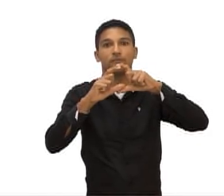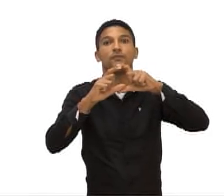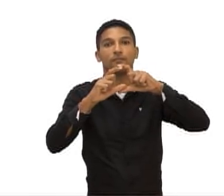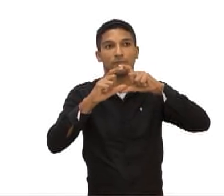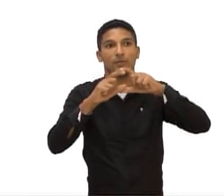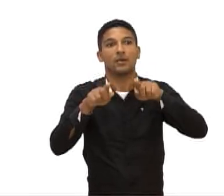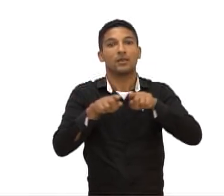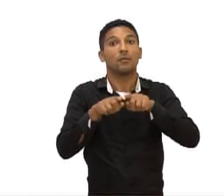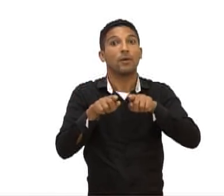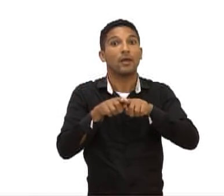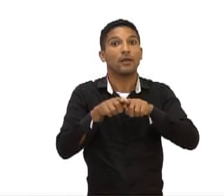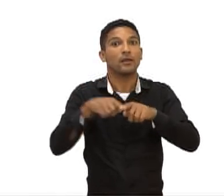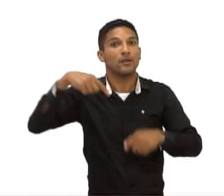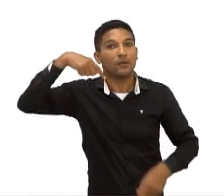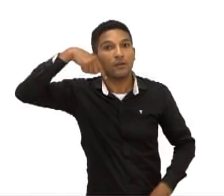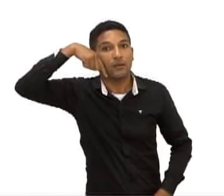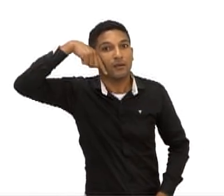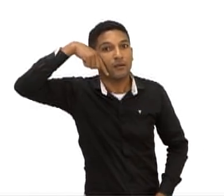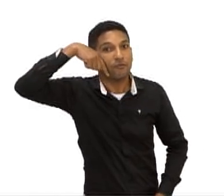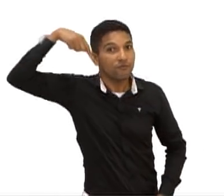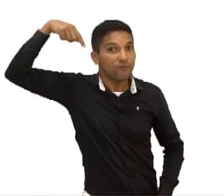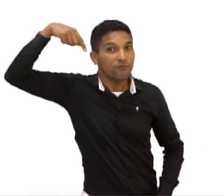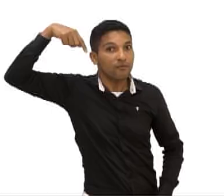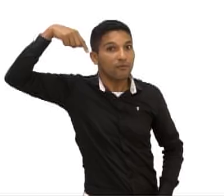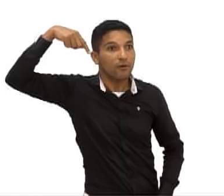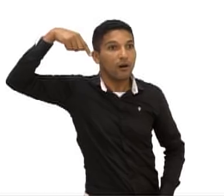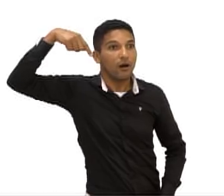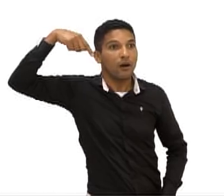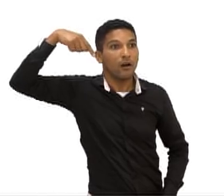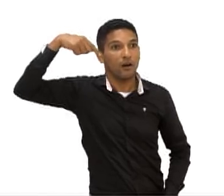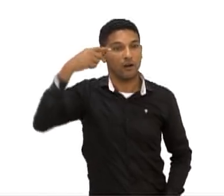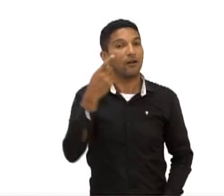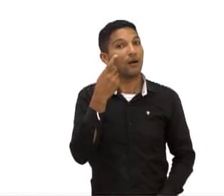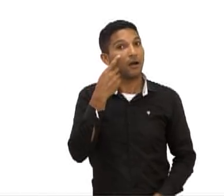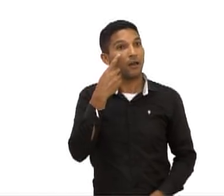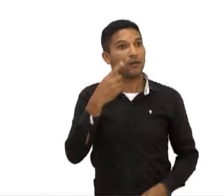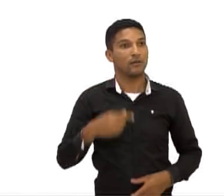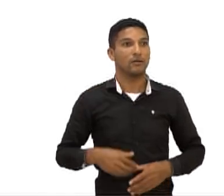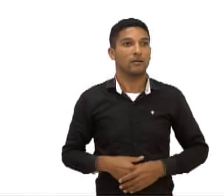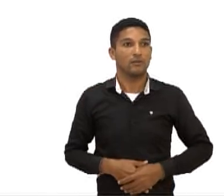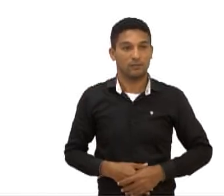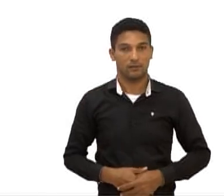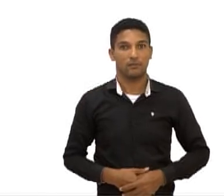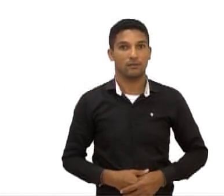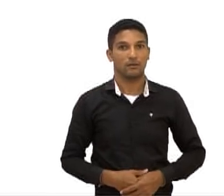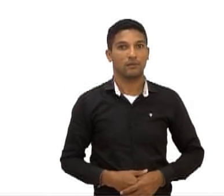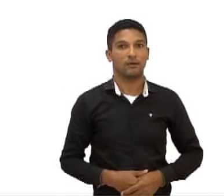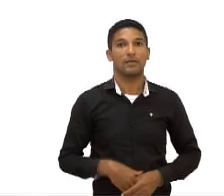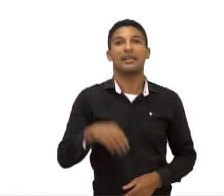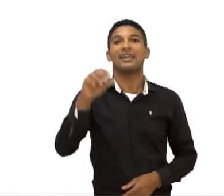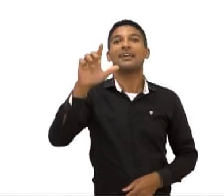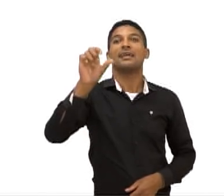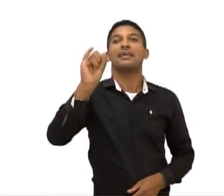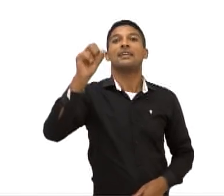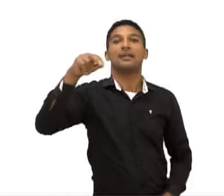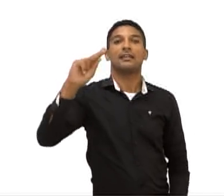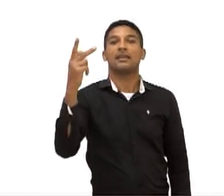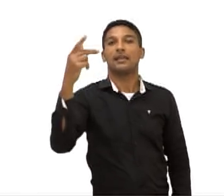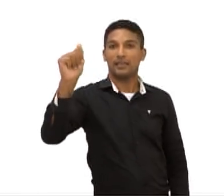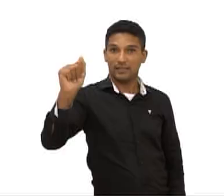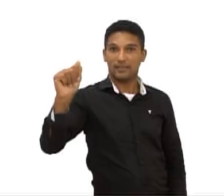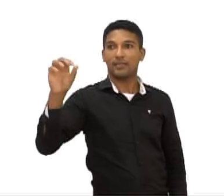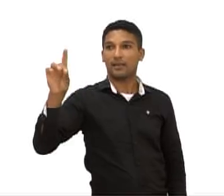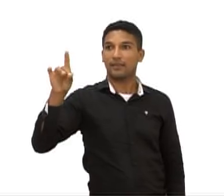linha de suporte, que em qualquer segmento que eu traçar essa linha aqui, ó, de suporte, certo? Ela não